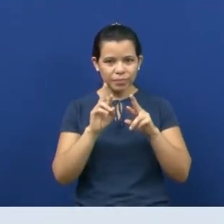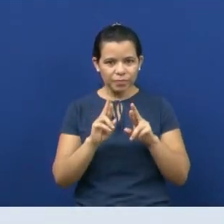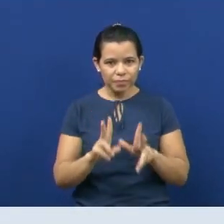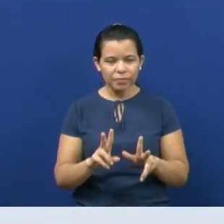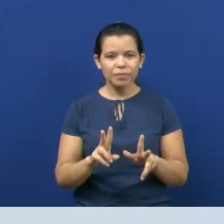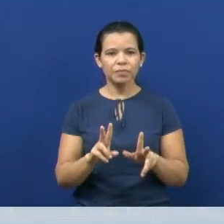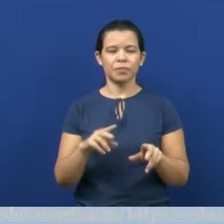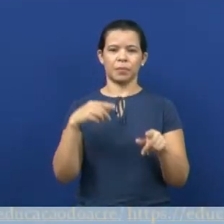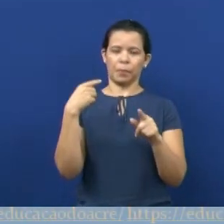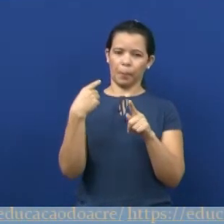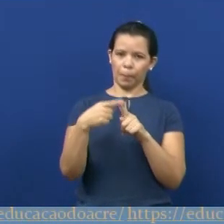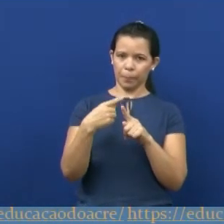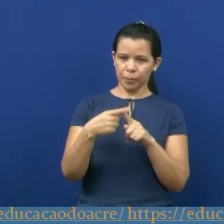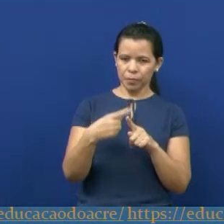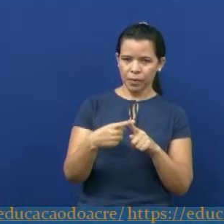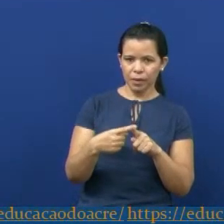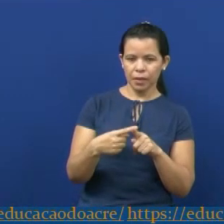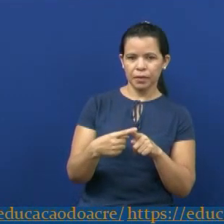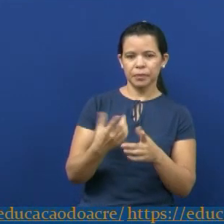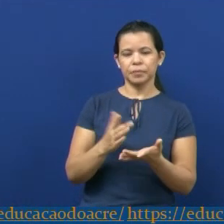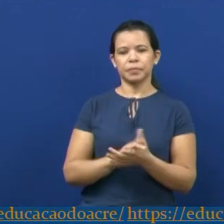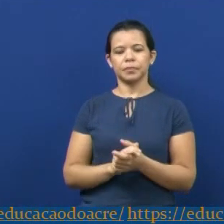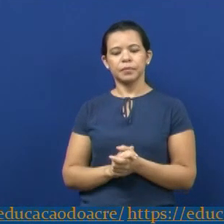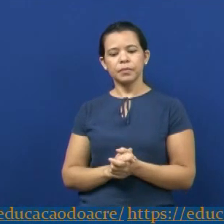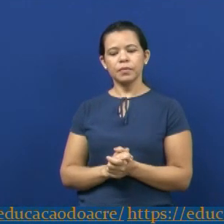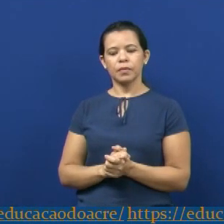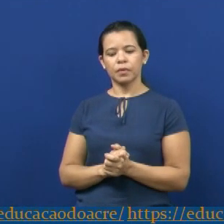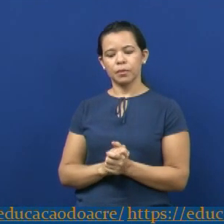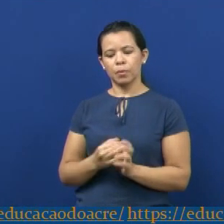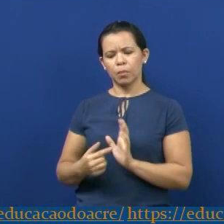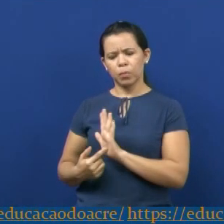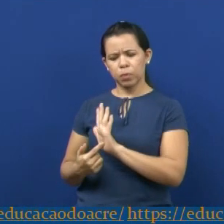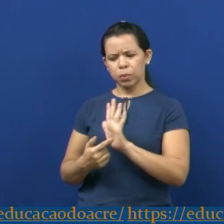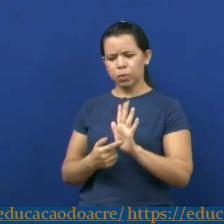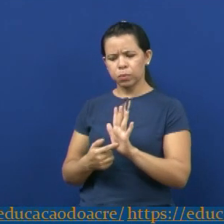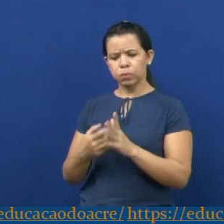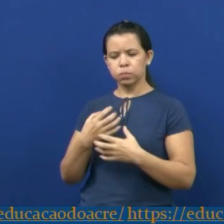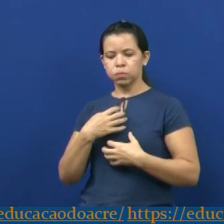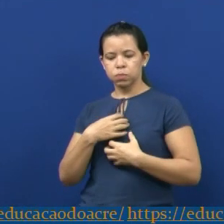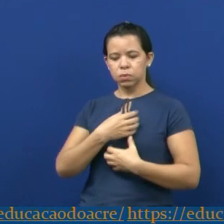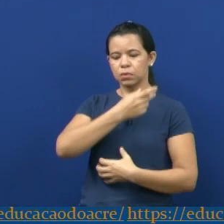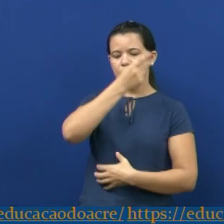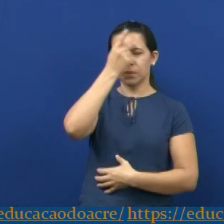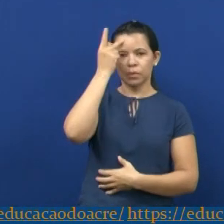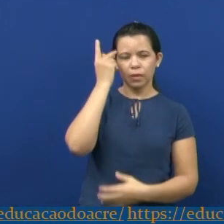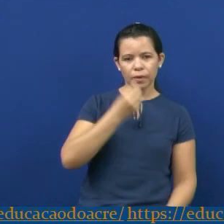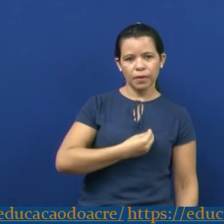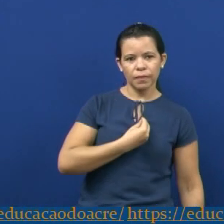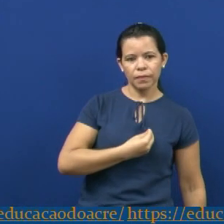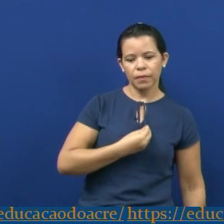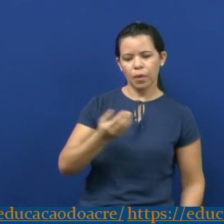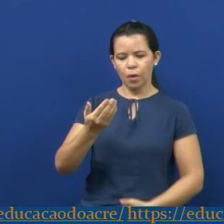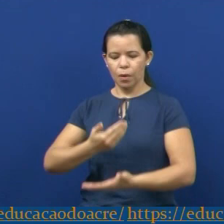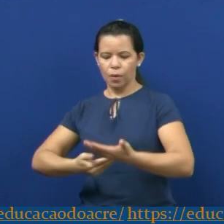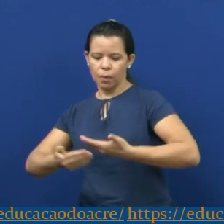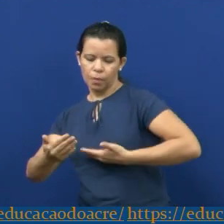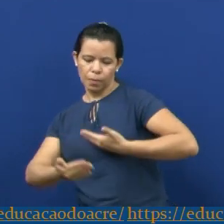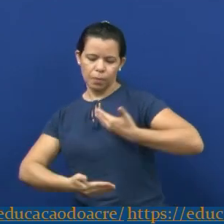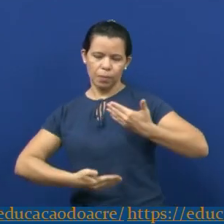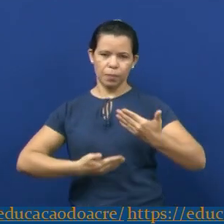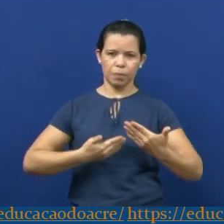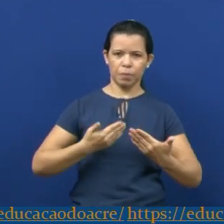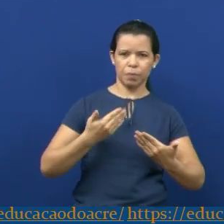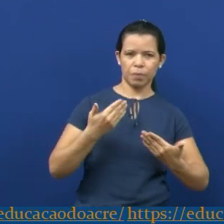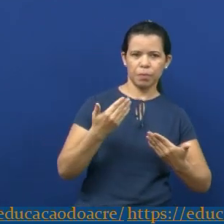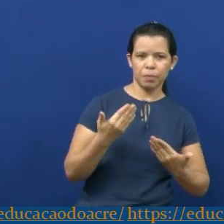filosofia de vida, ela diz a forma da pessoa viver harmoniosamente, eticamente com o outro, sem